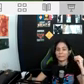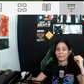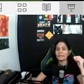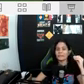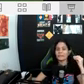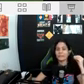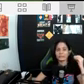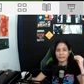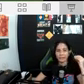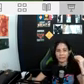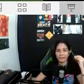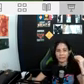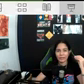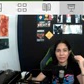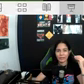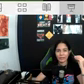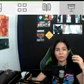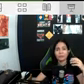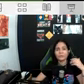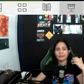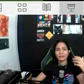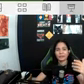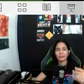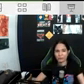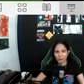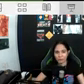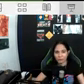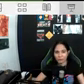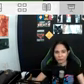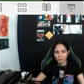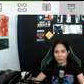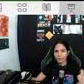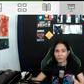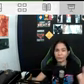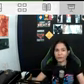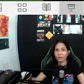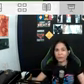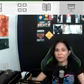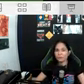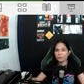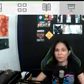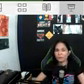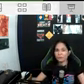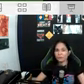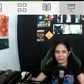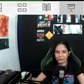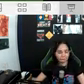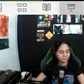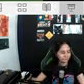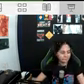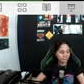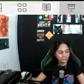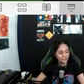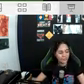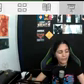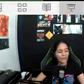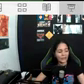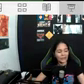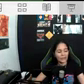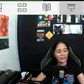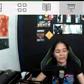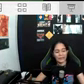gente precisa identificar fatores que possam estar gerando fatores de confusão na nossa pesquisa. Lá